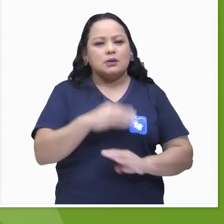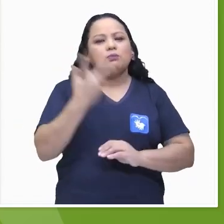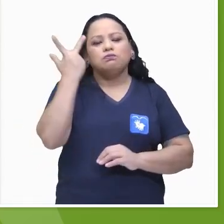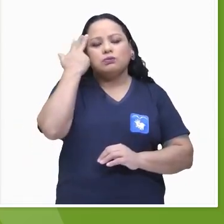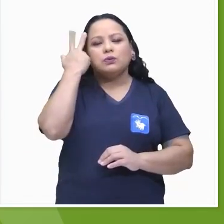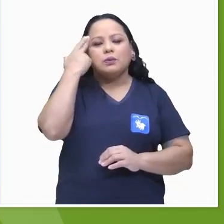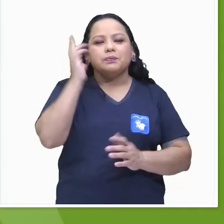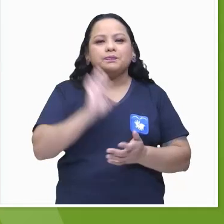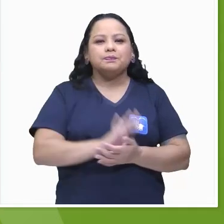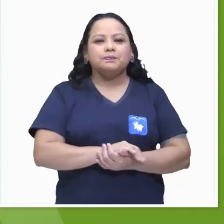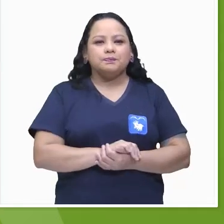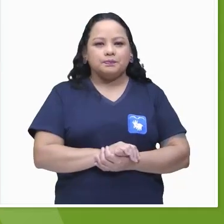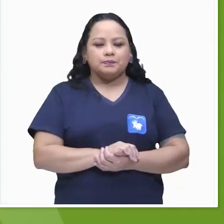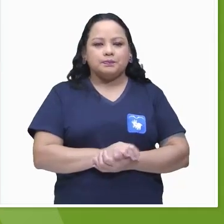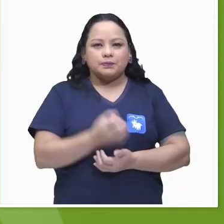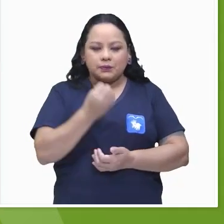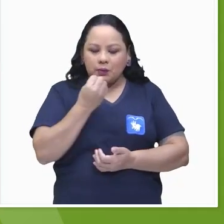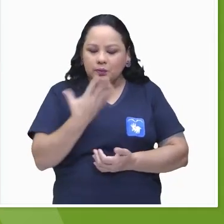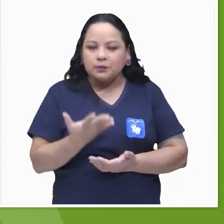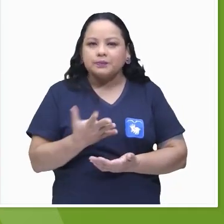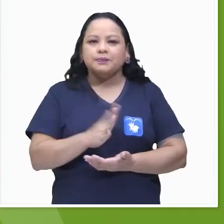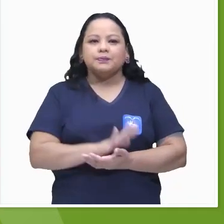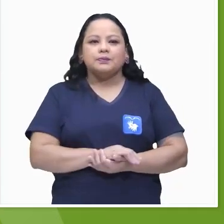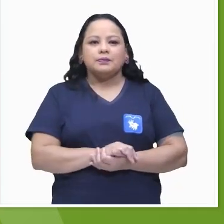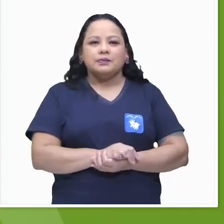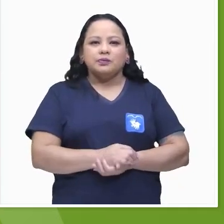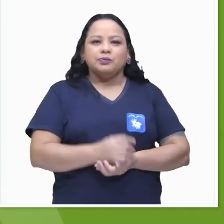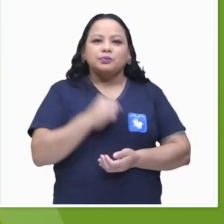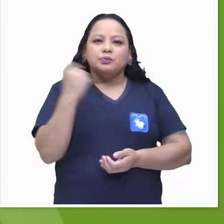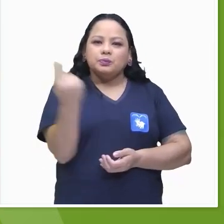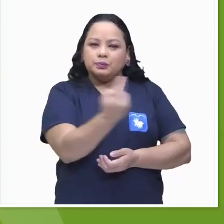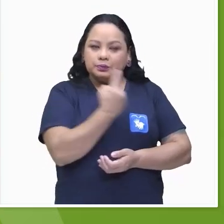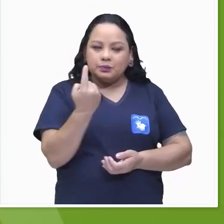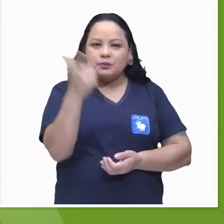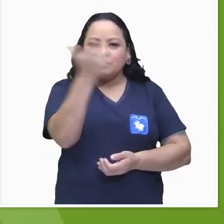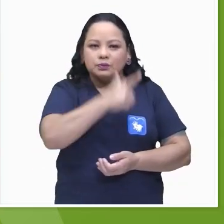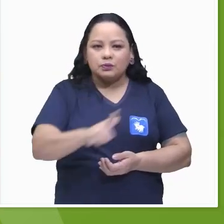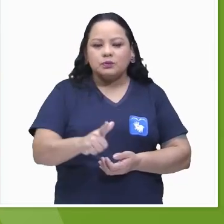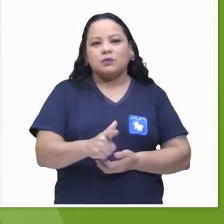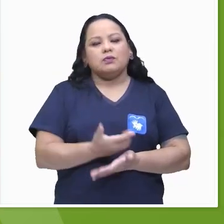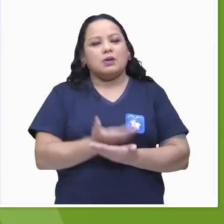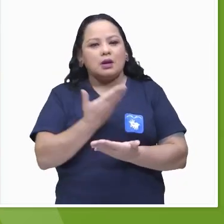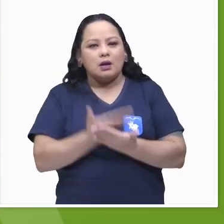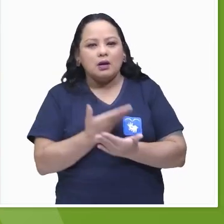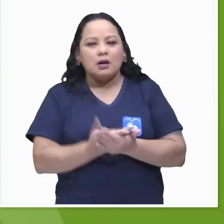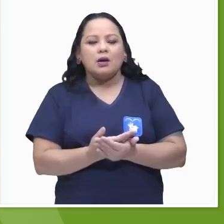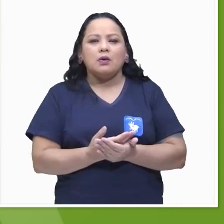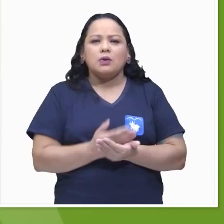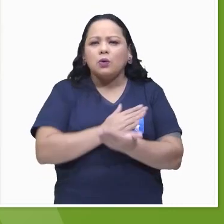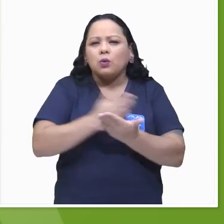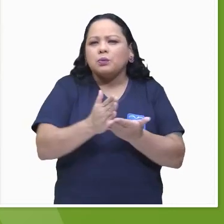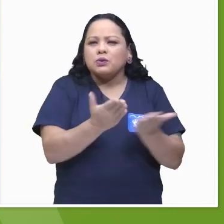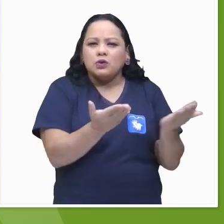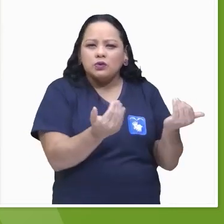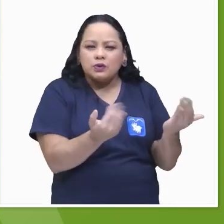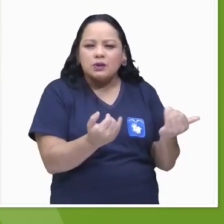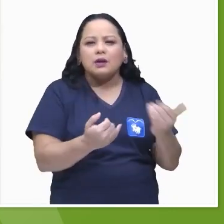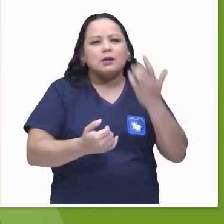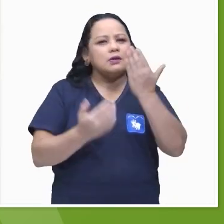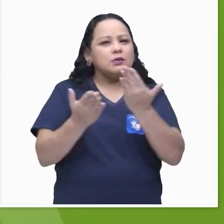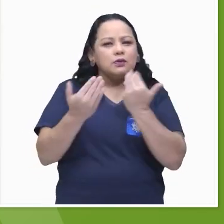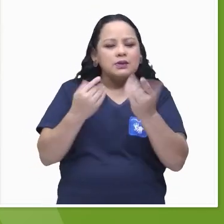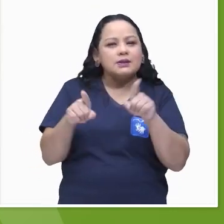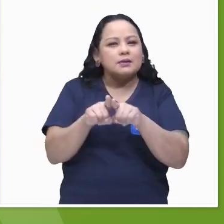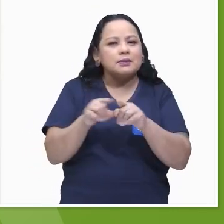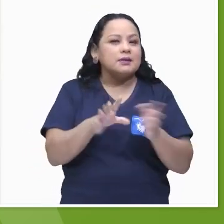normais, tá? Muito bem, então a gente vai continuar a nossa aula. A gente falou um pouco sobre a puberdade, sobre a